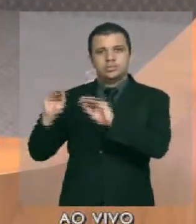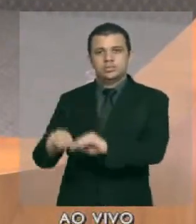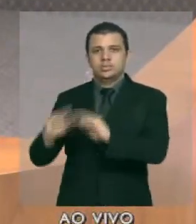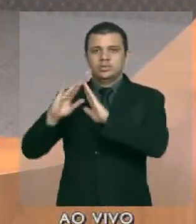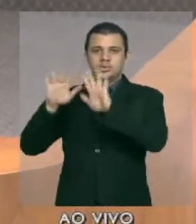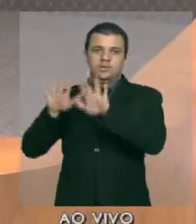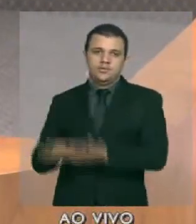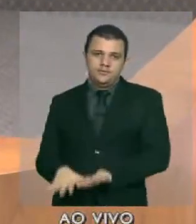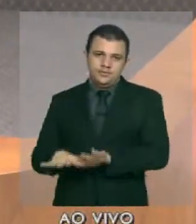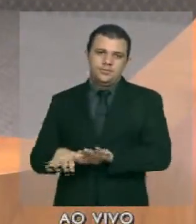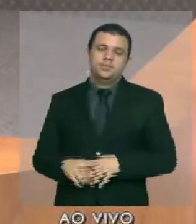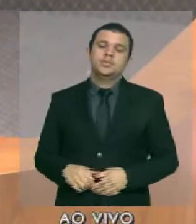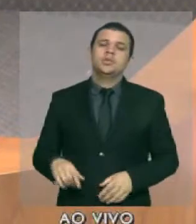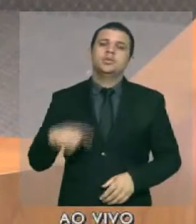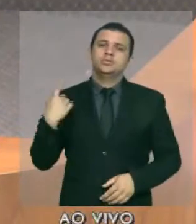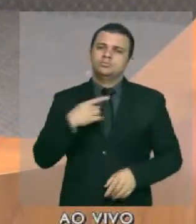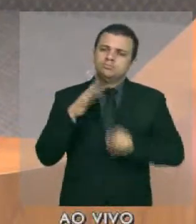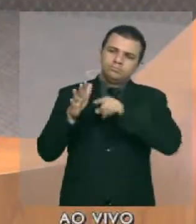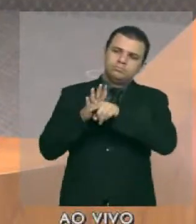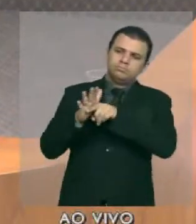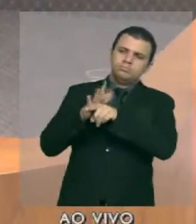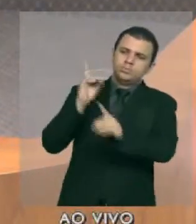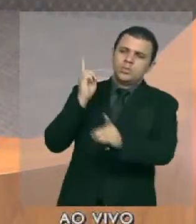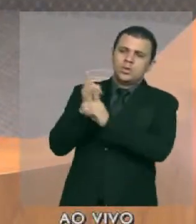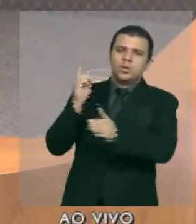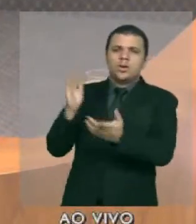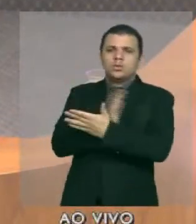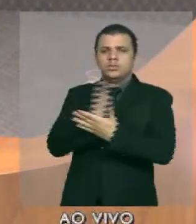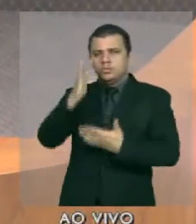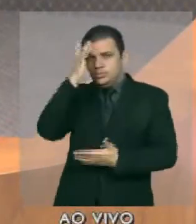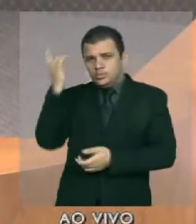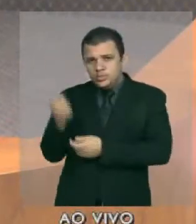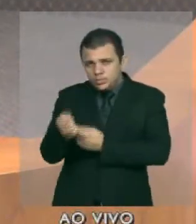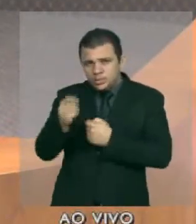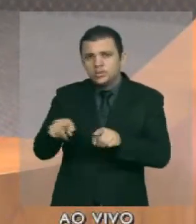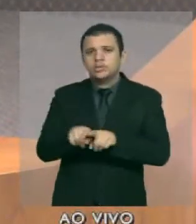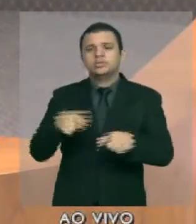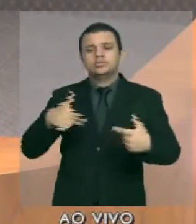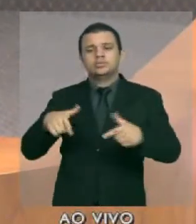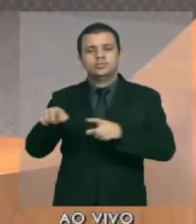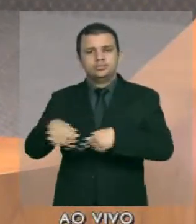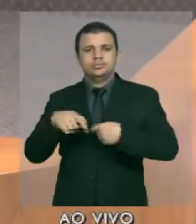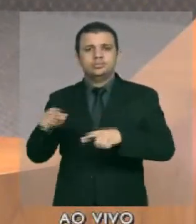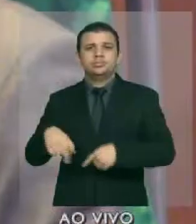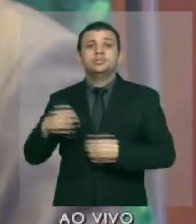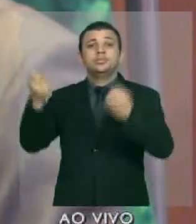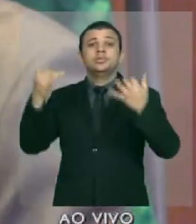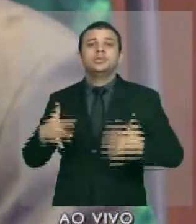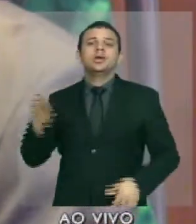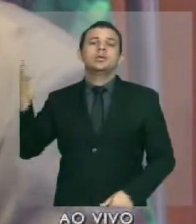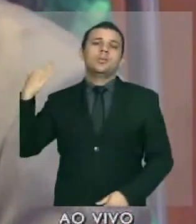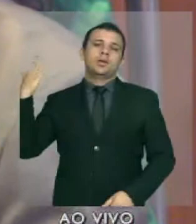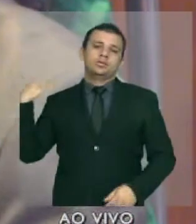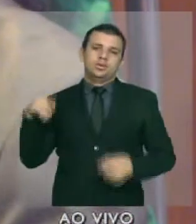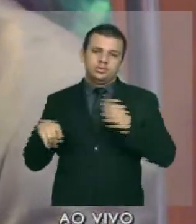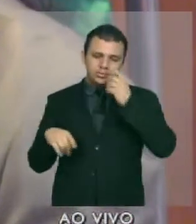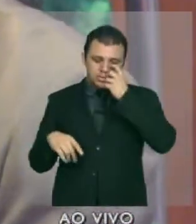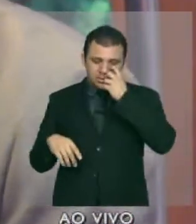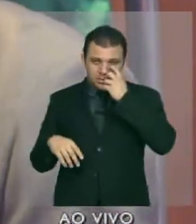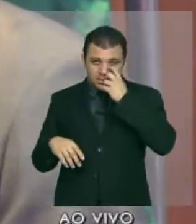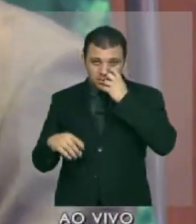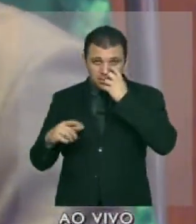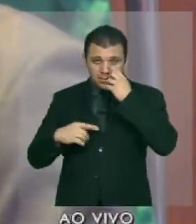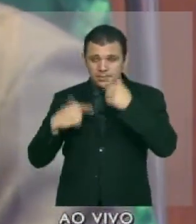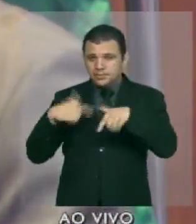audiência pública naquela reunião pescadores Trabalhadores Rurais que destacaram que antes além de desenvolver